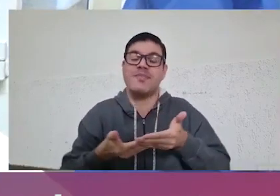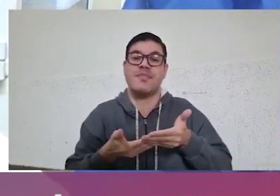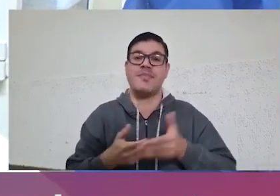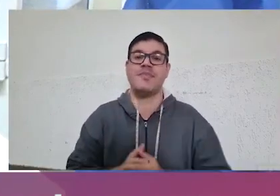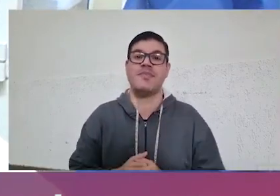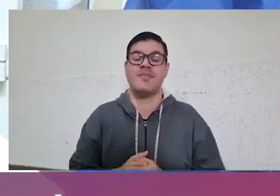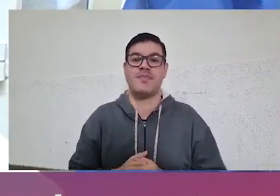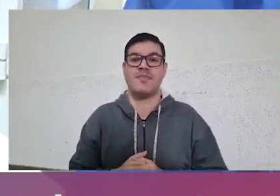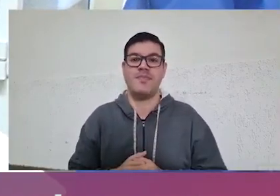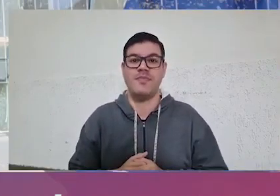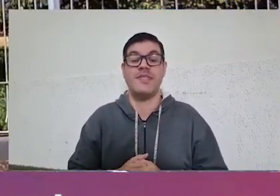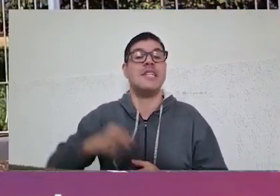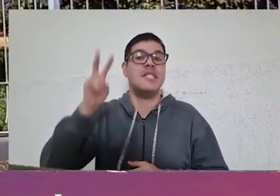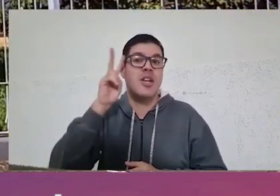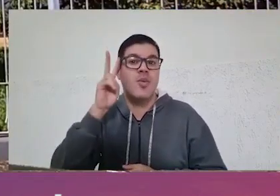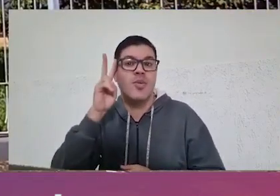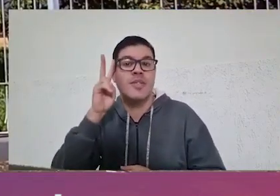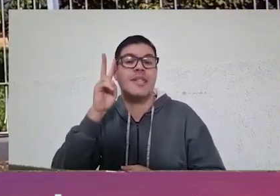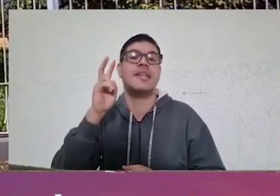o atendimento